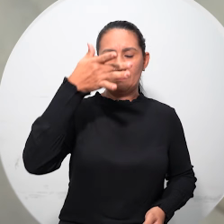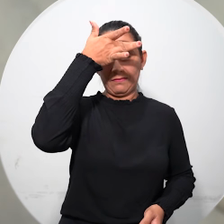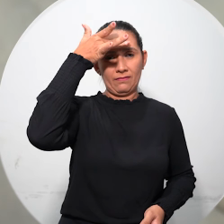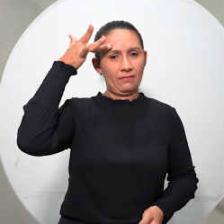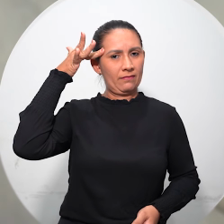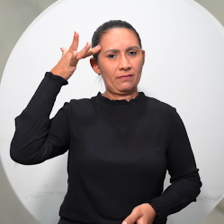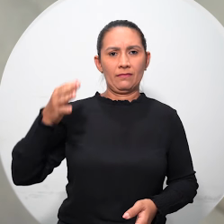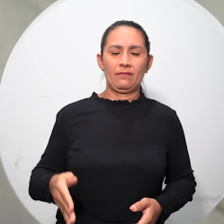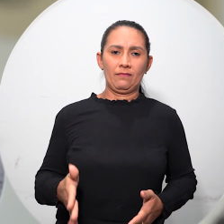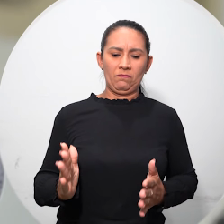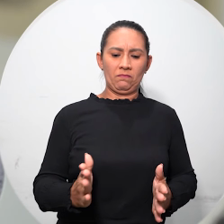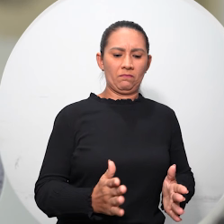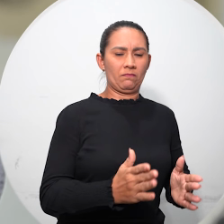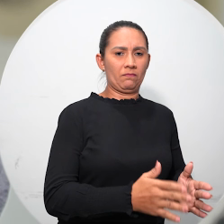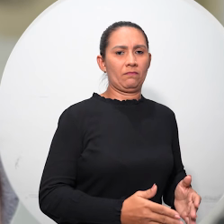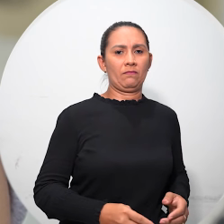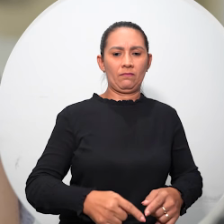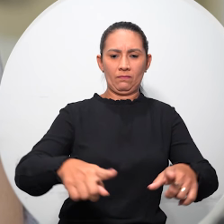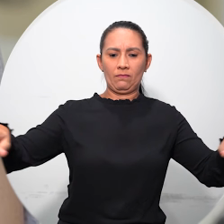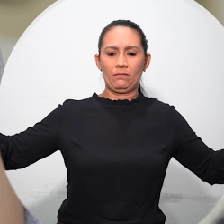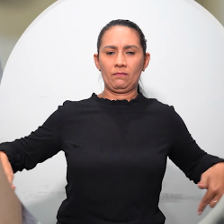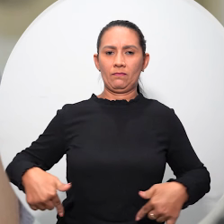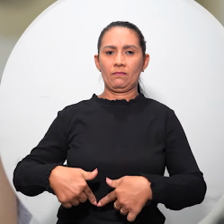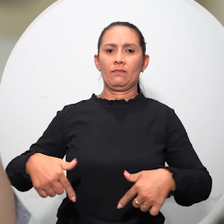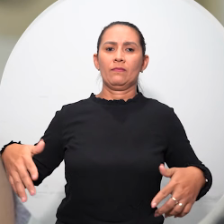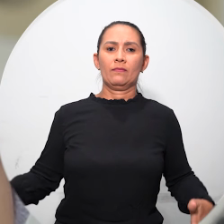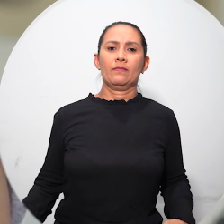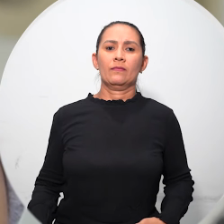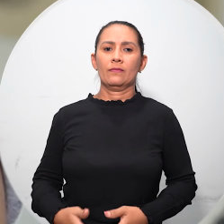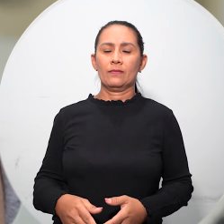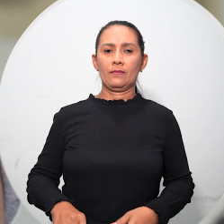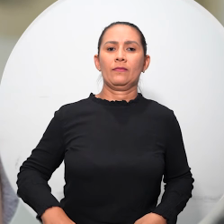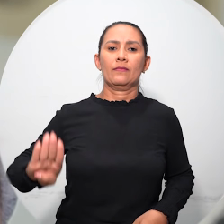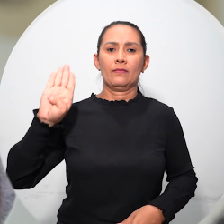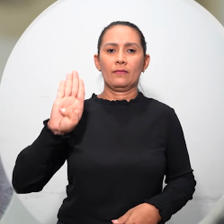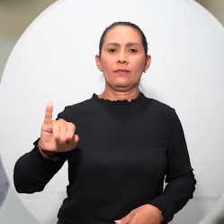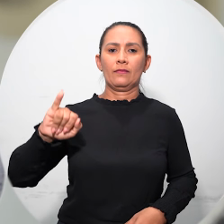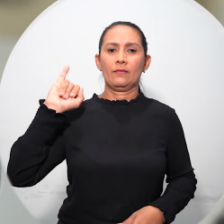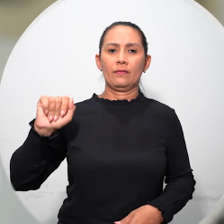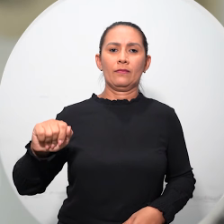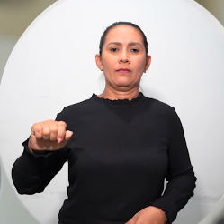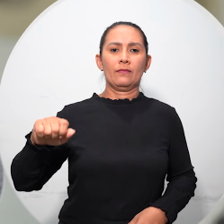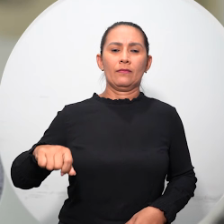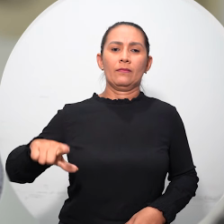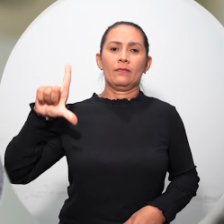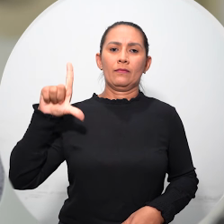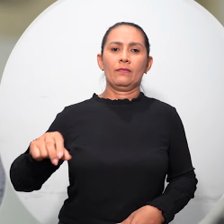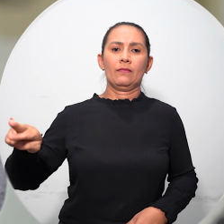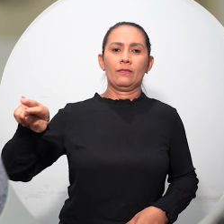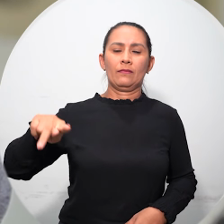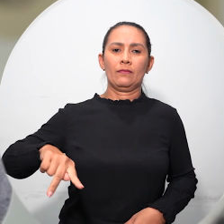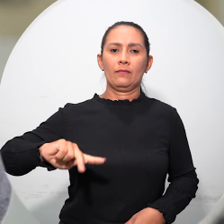muito simples e gostoso que a gente vivia, né? Era muito grato pra gente,